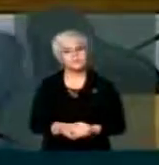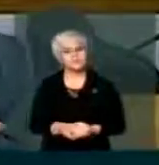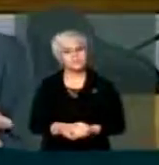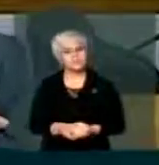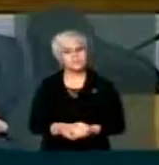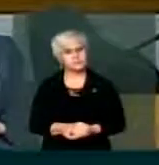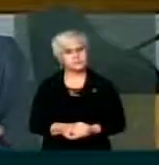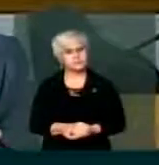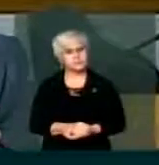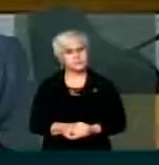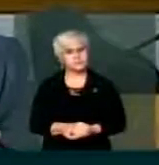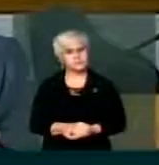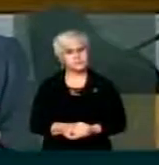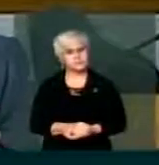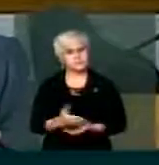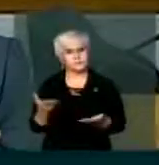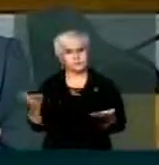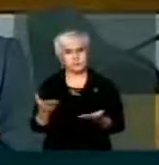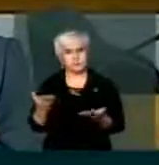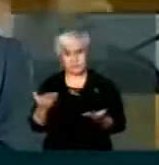essa já supera a minha décima